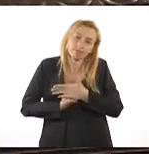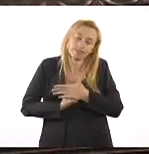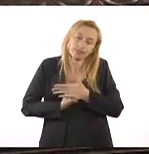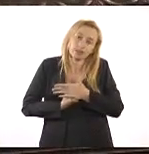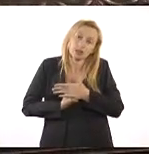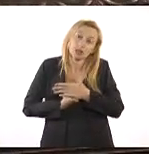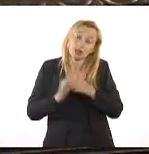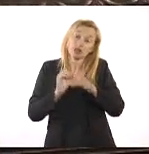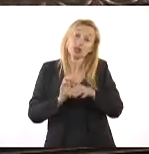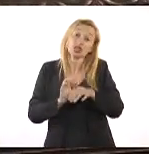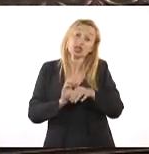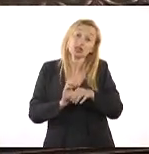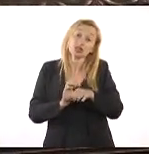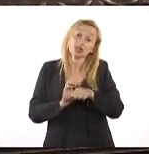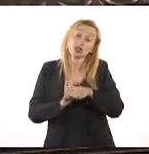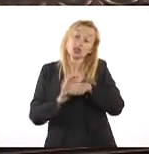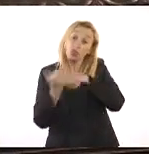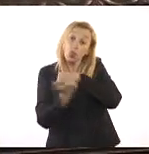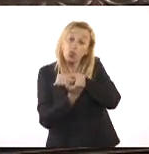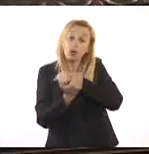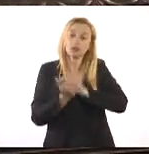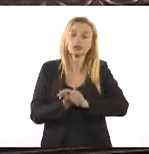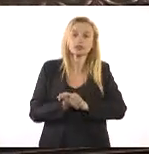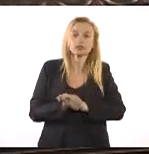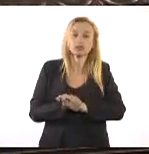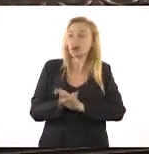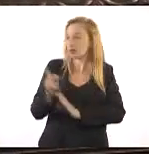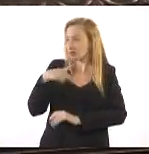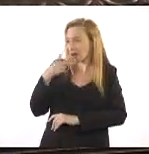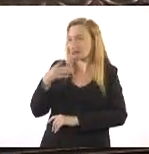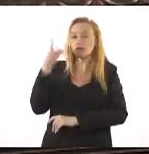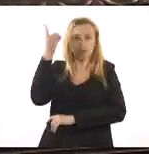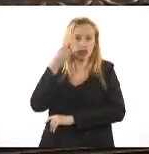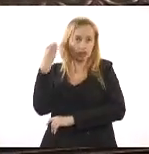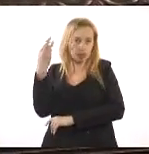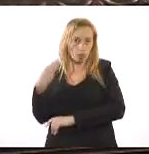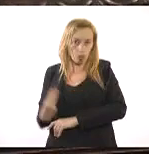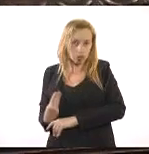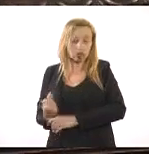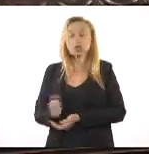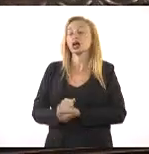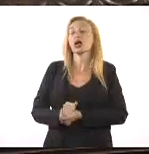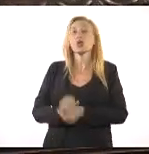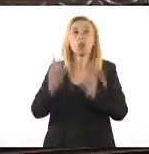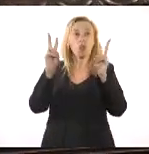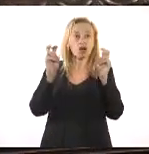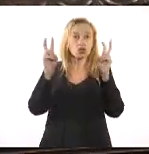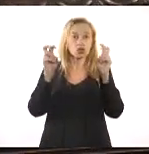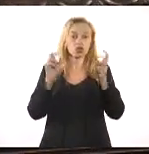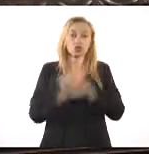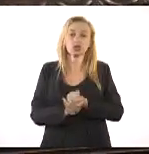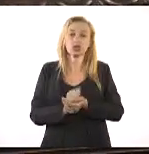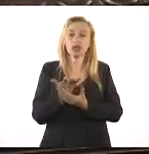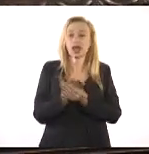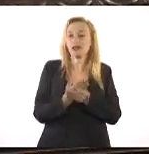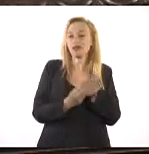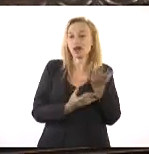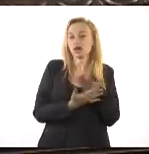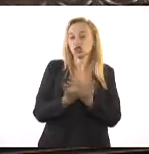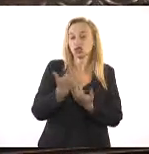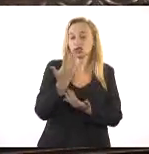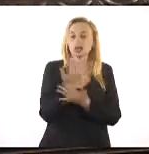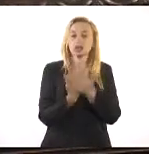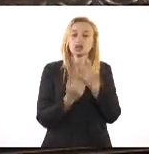desse vírus? Está sendo colocado, deputada Mônica, a questão da lavagem das mãos.